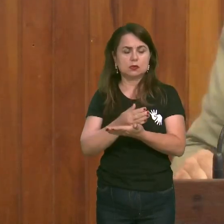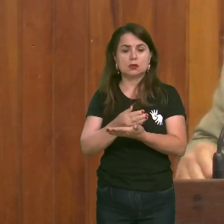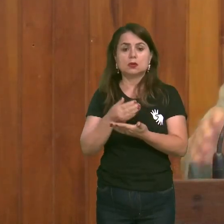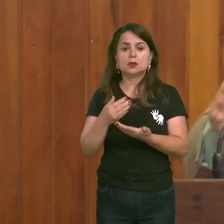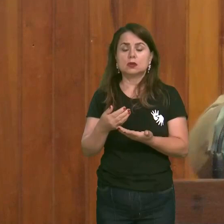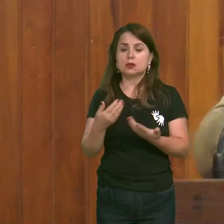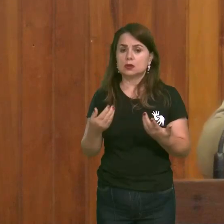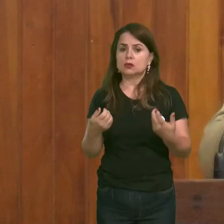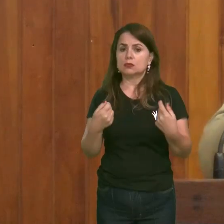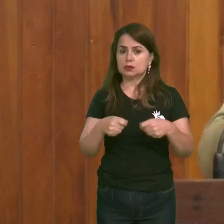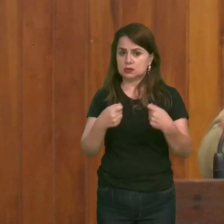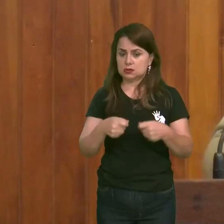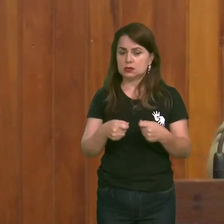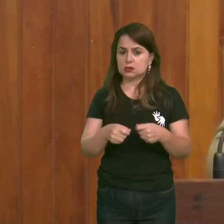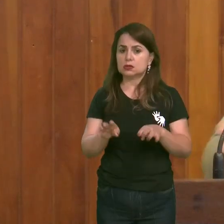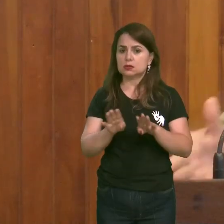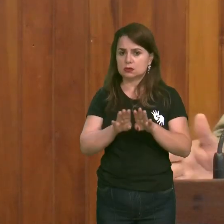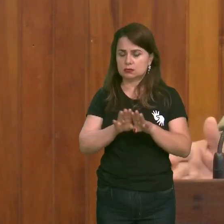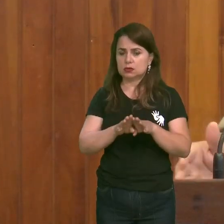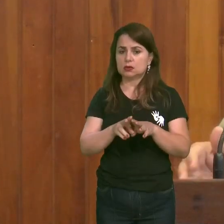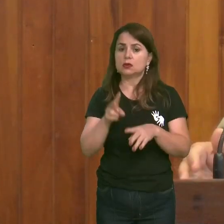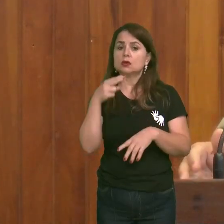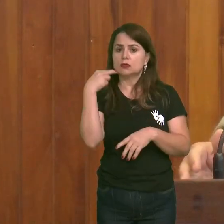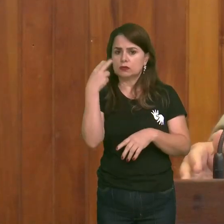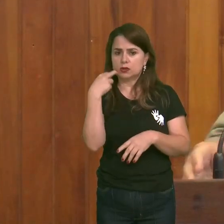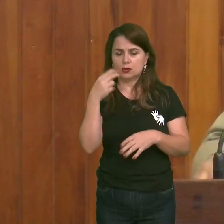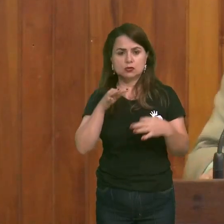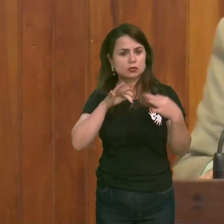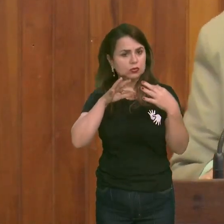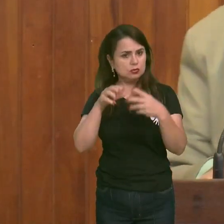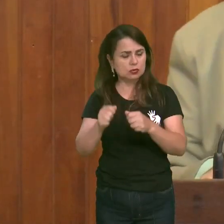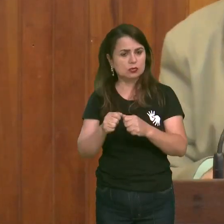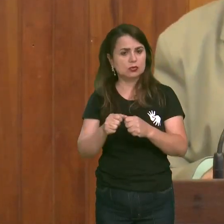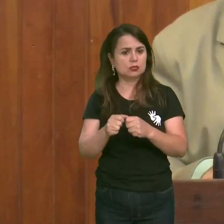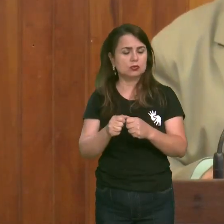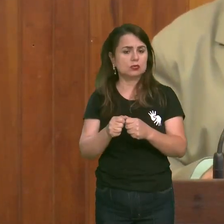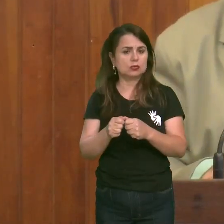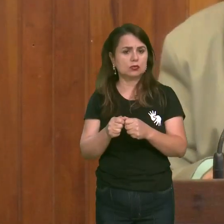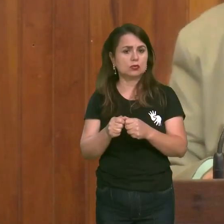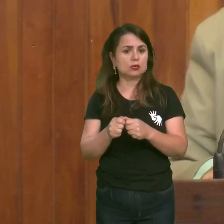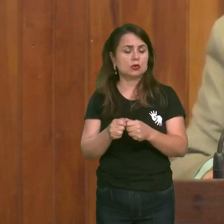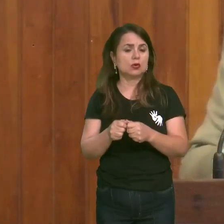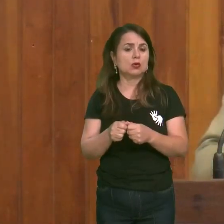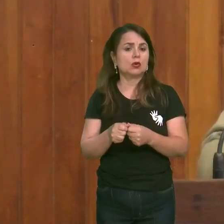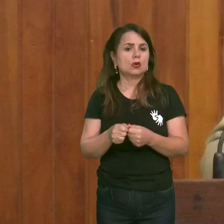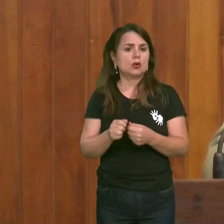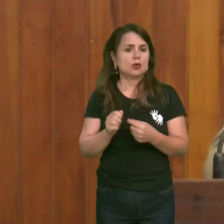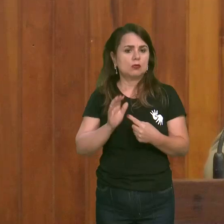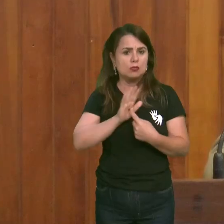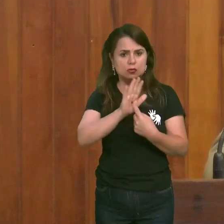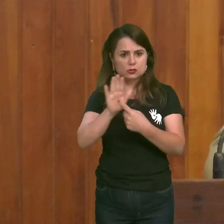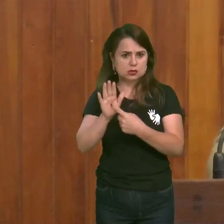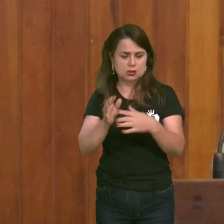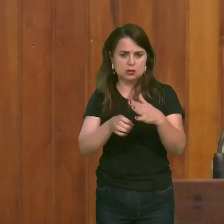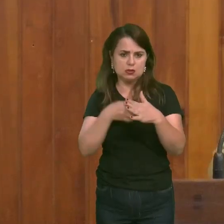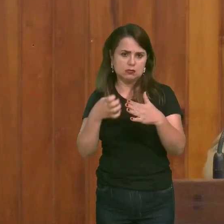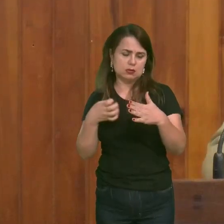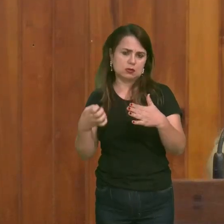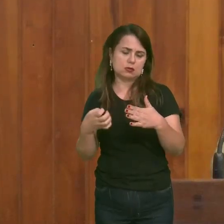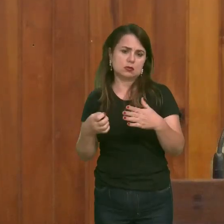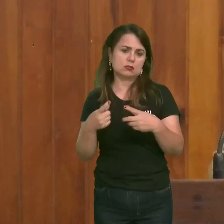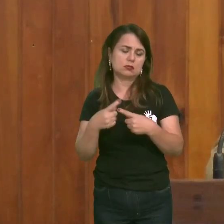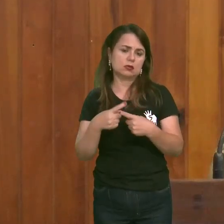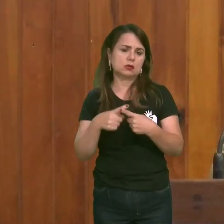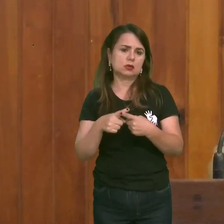que os vereadores tenham a oportunidade de apresentar em menos até porque o população o vereador sim vai lá na base